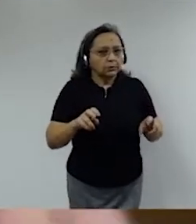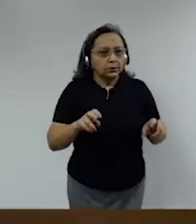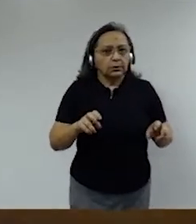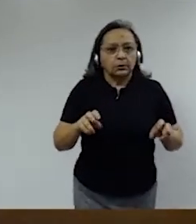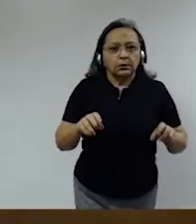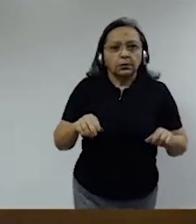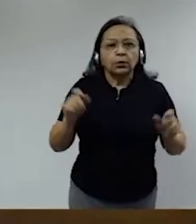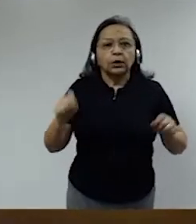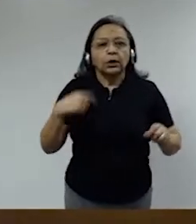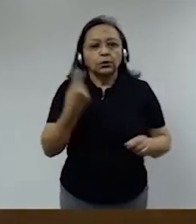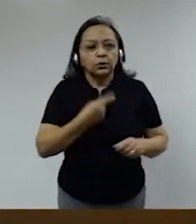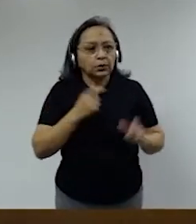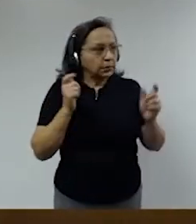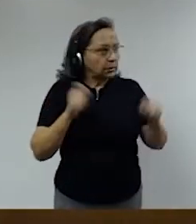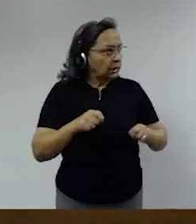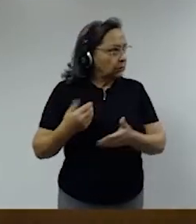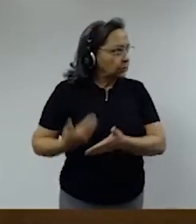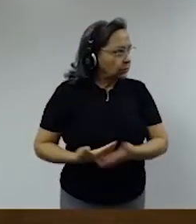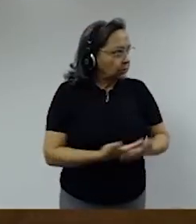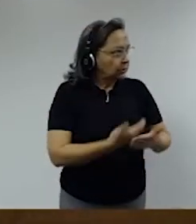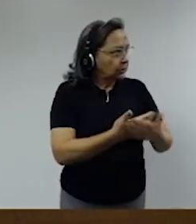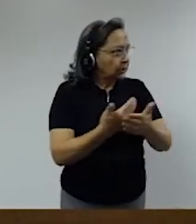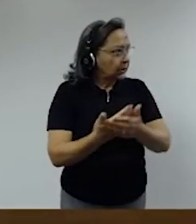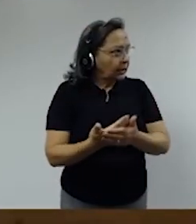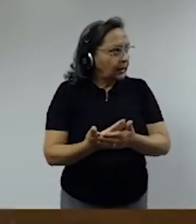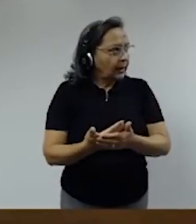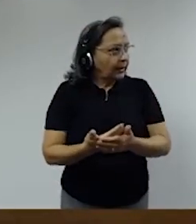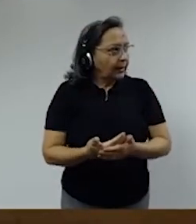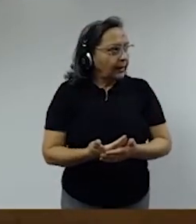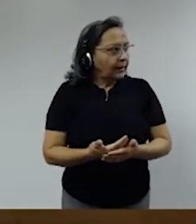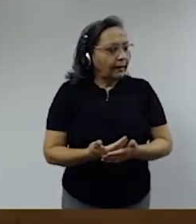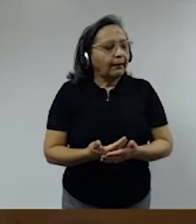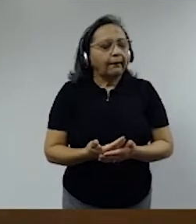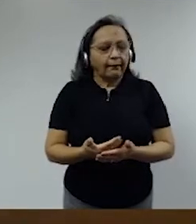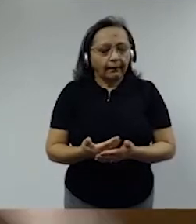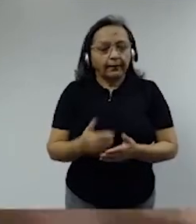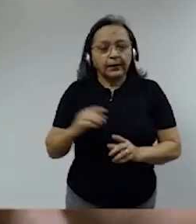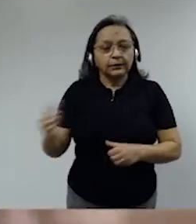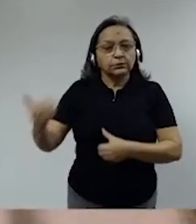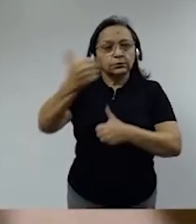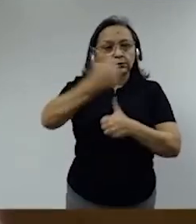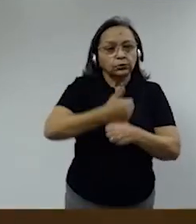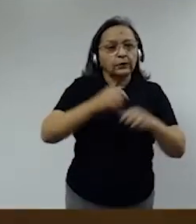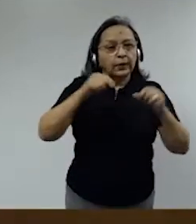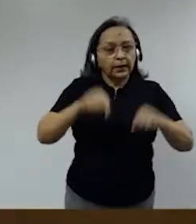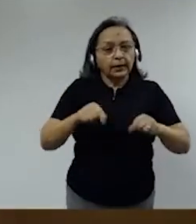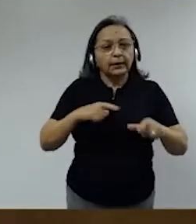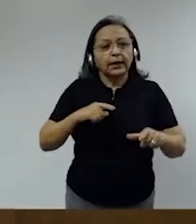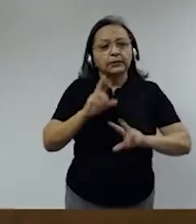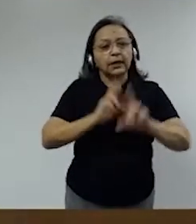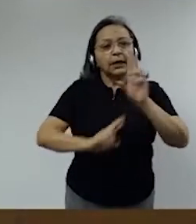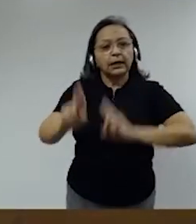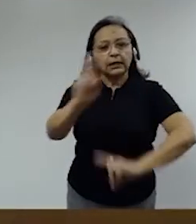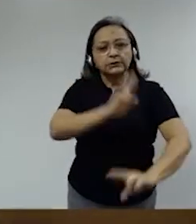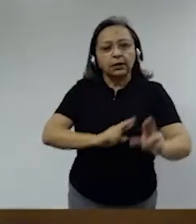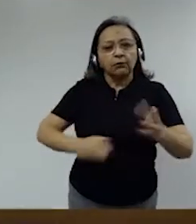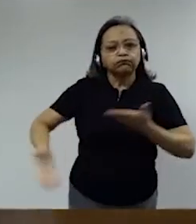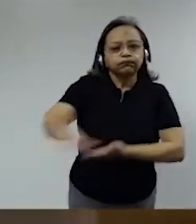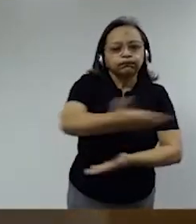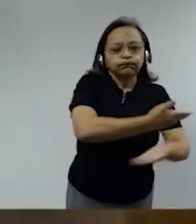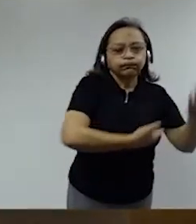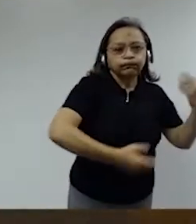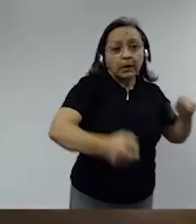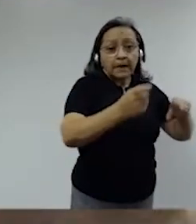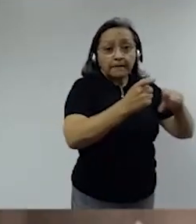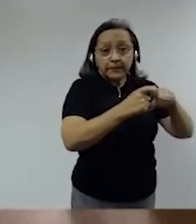pode pensar, nós como operadores do direito, na perspectiva aqui dessa relação médico-paciente, né, na